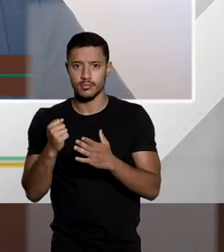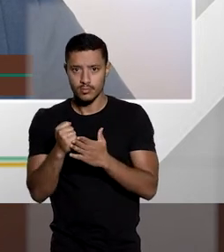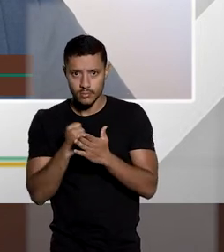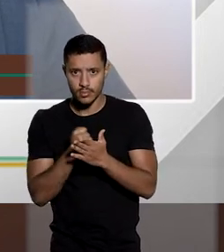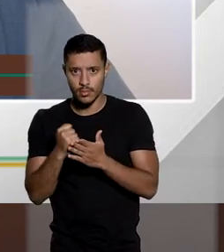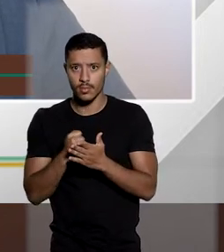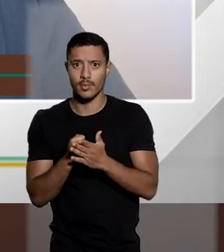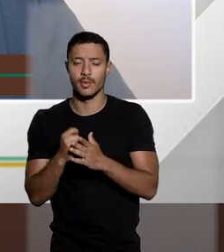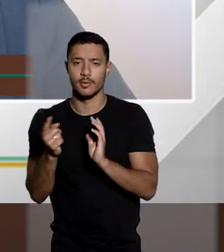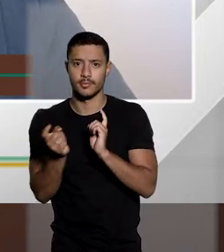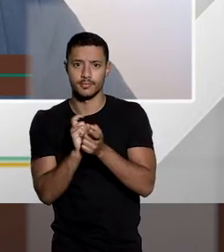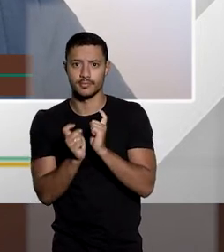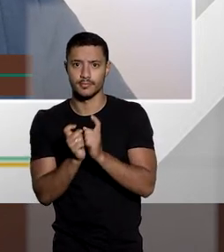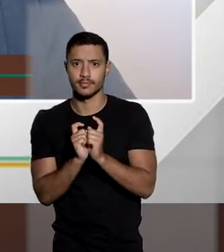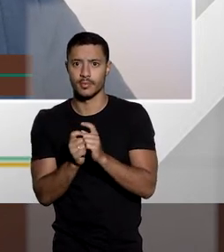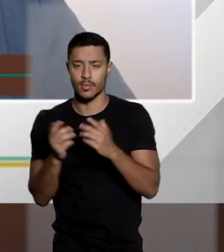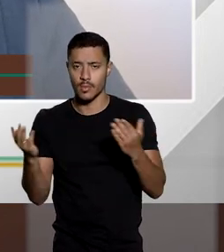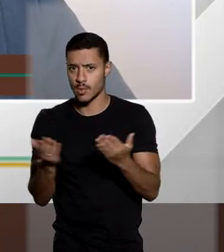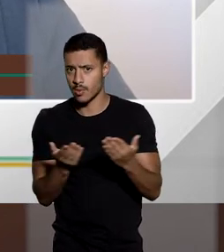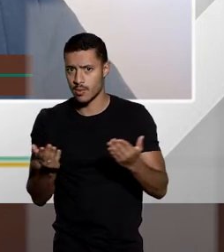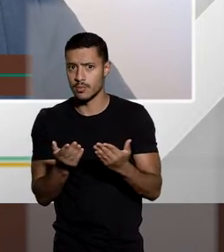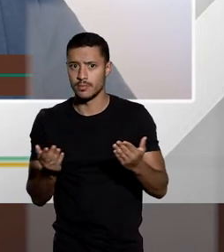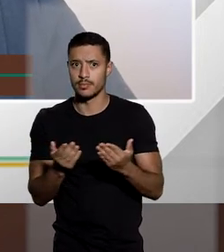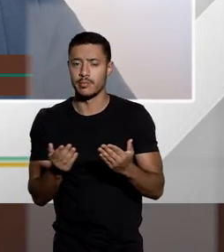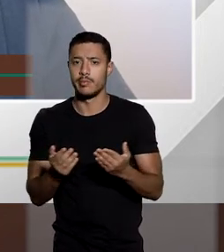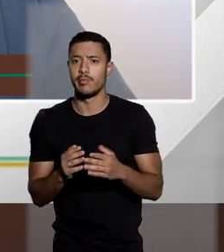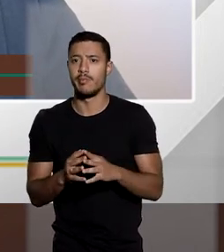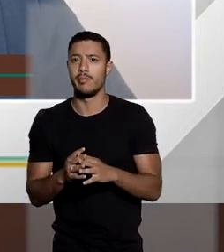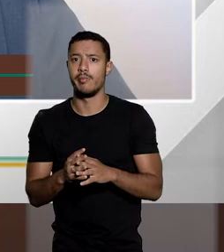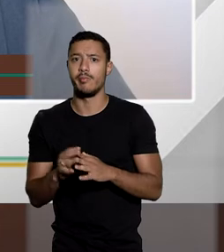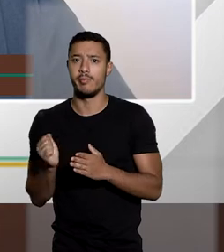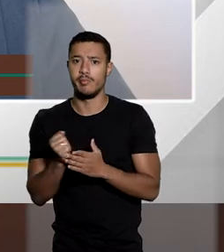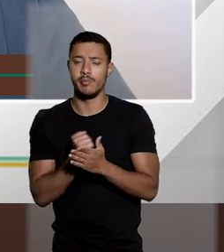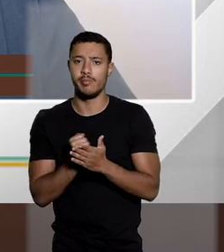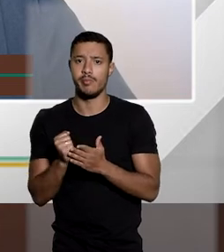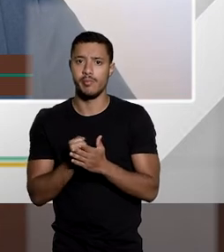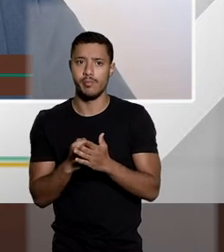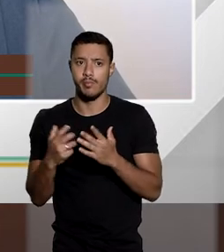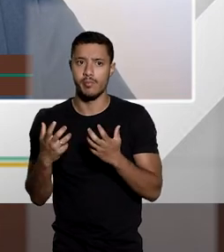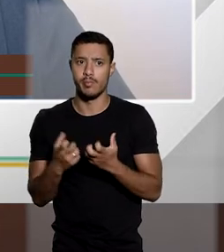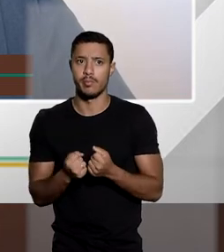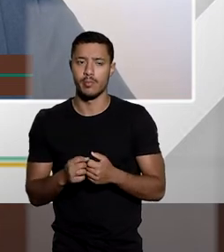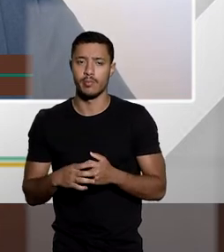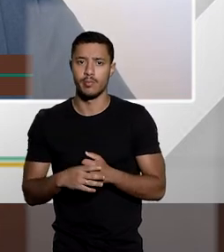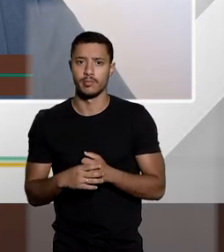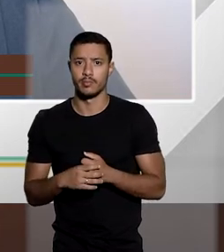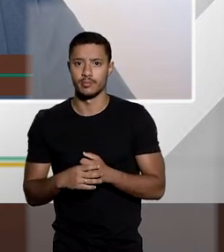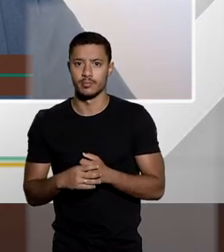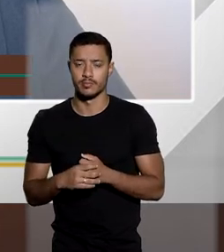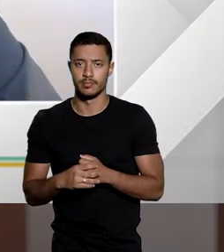contratos administrativos da atualidade na sociedade contemporânea são contratos de adesão.